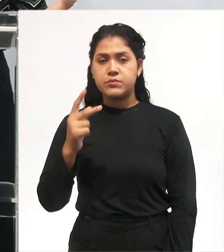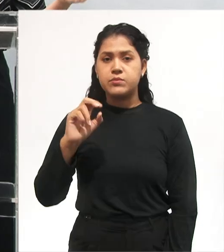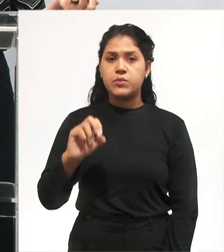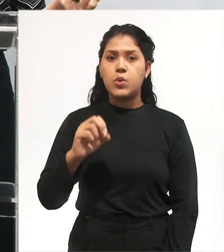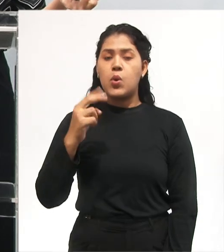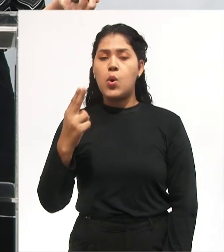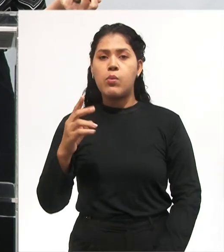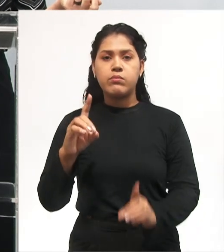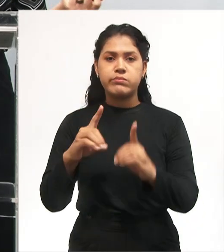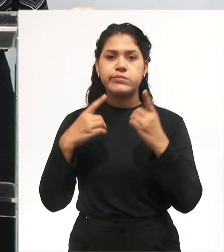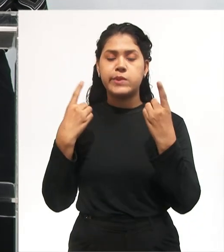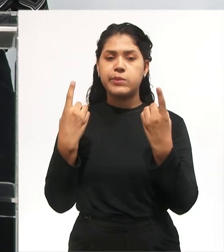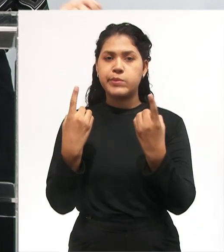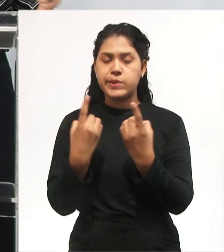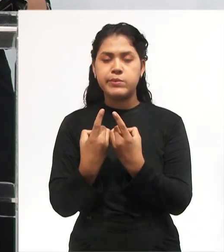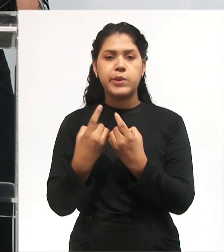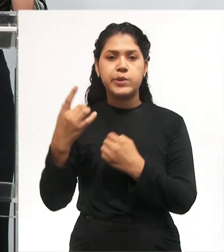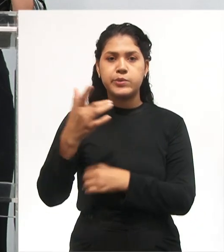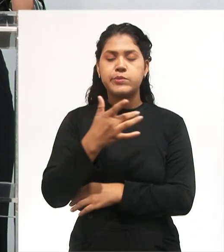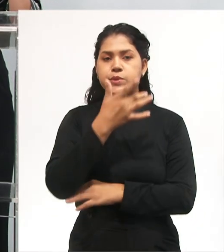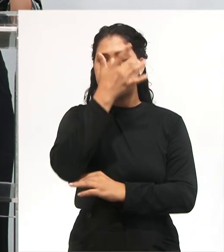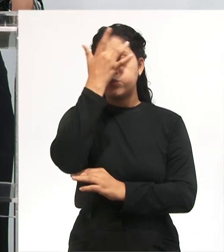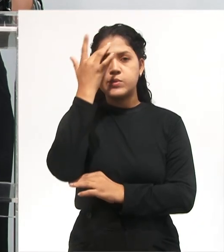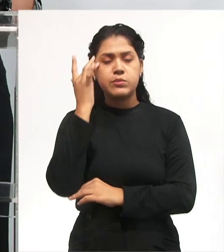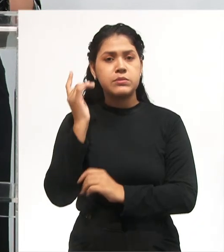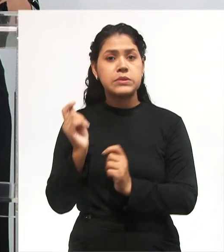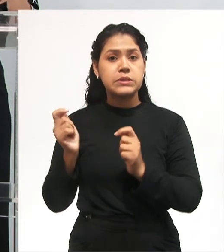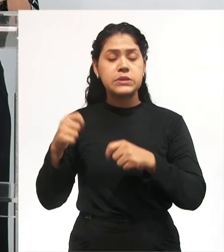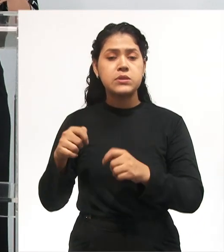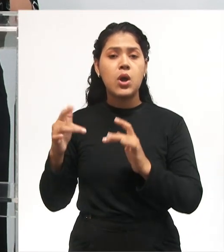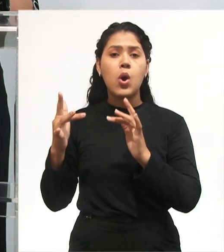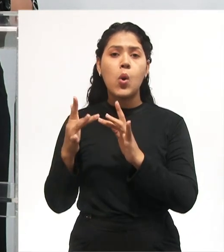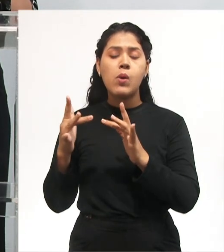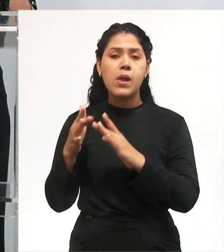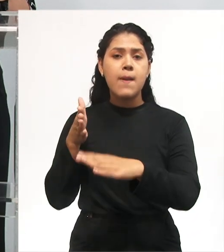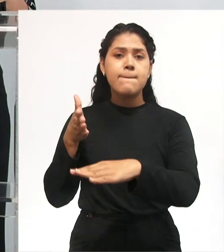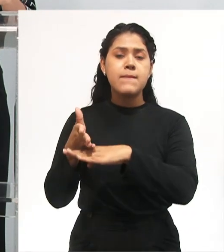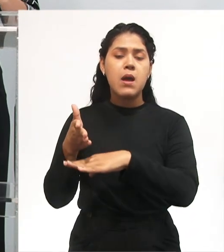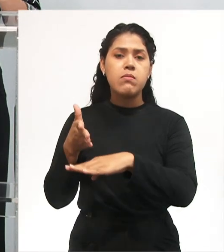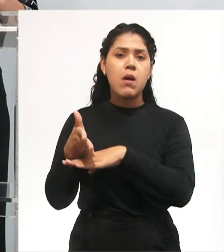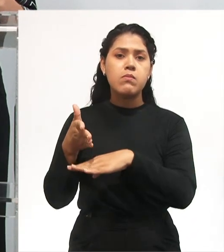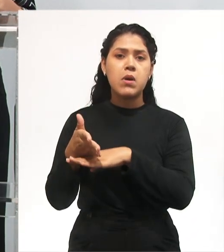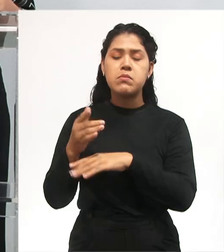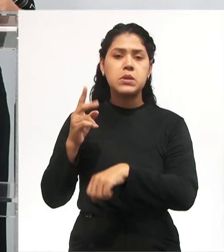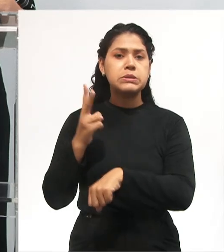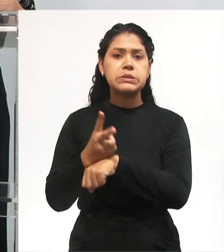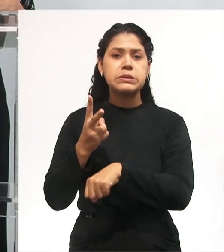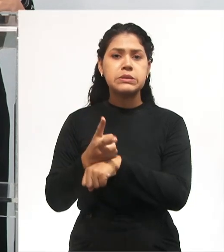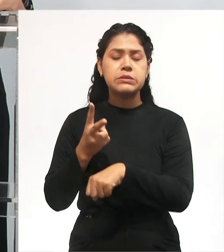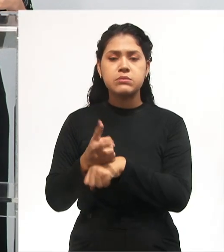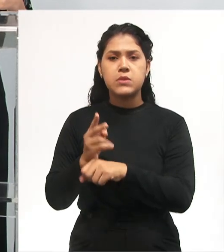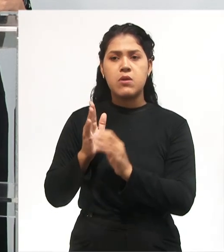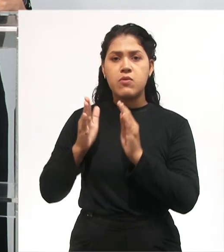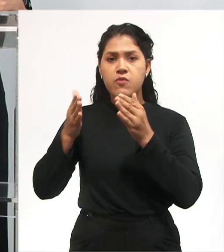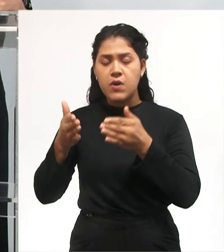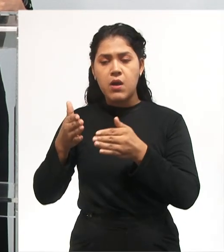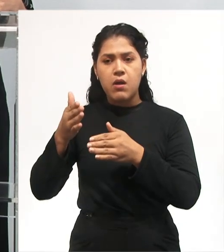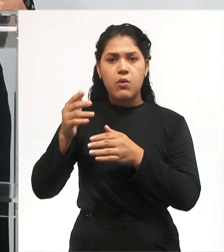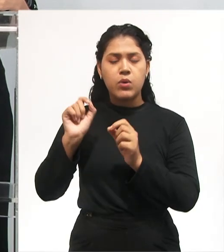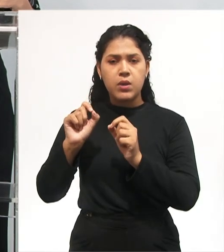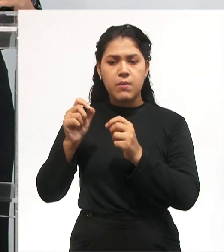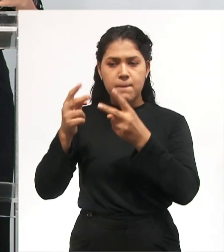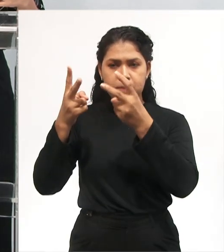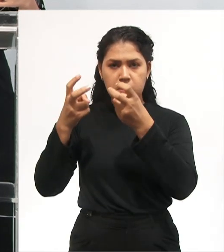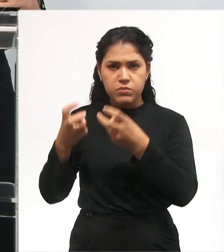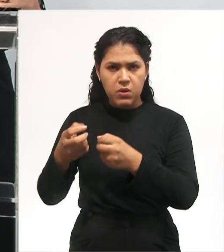do departamento de gestão de pessoa possam acessar essas informações para que elas façam